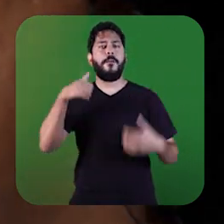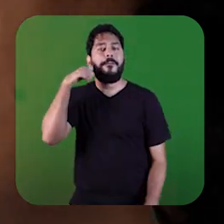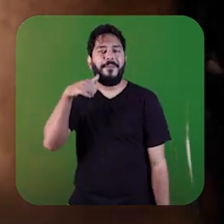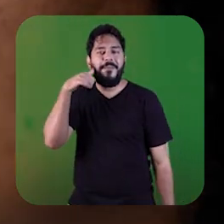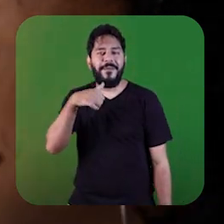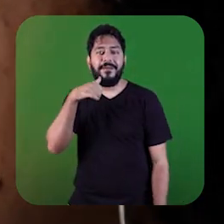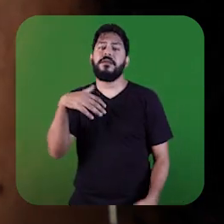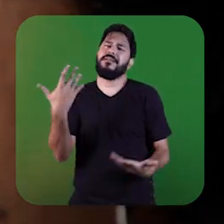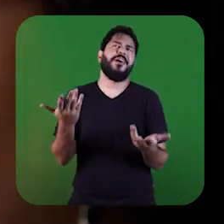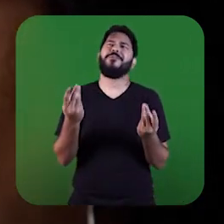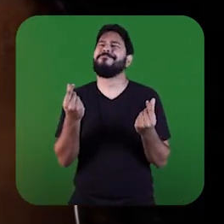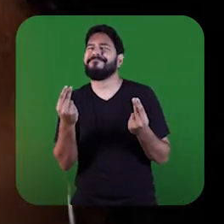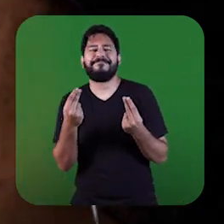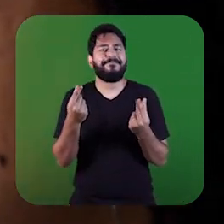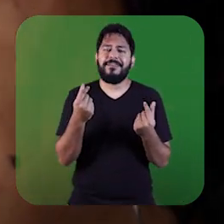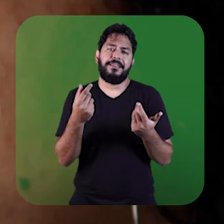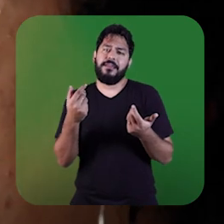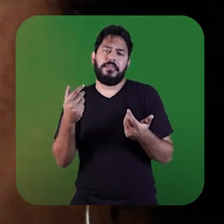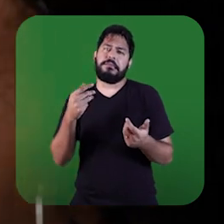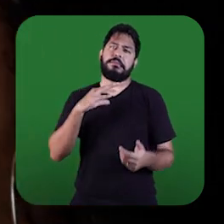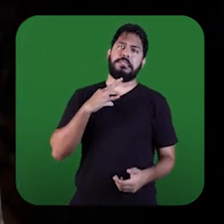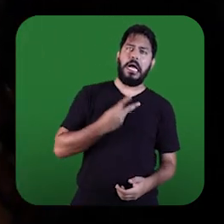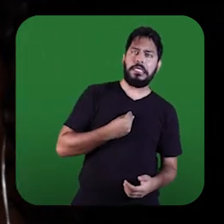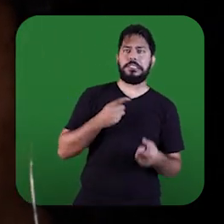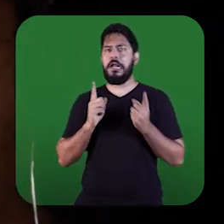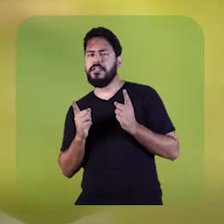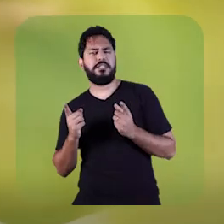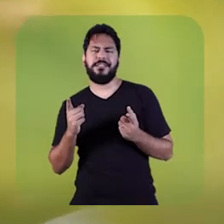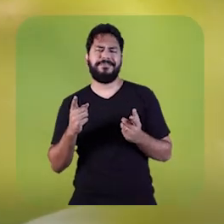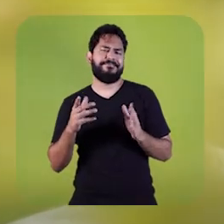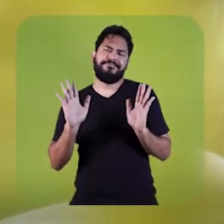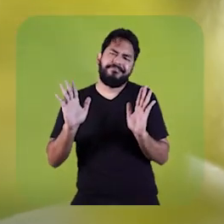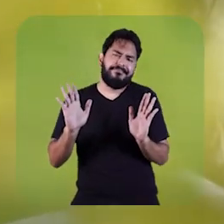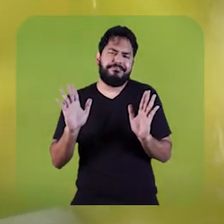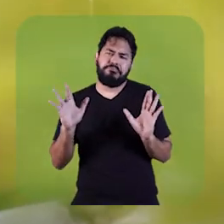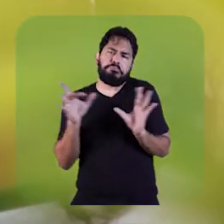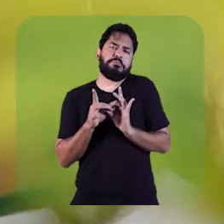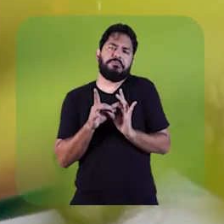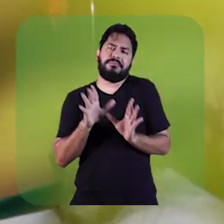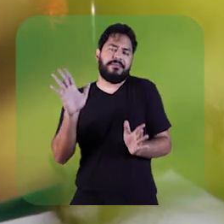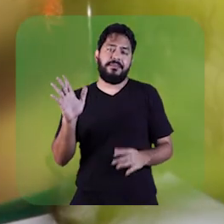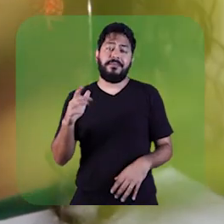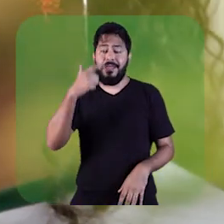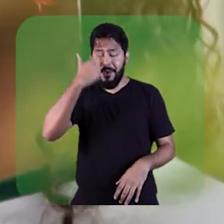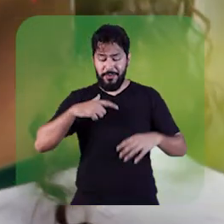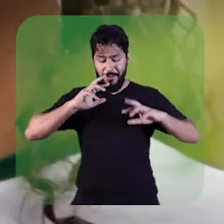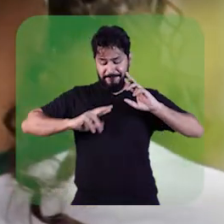Então eu não tenho especificidade de ser mulher trans ou travesti, né? Então é isso